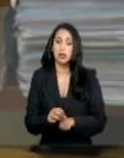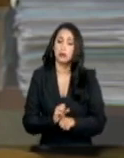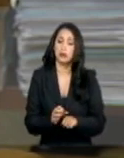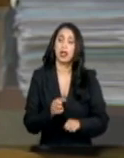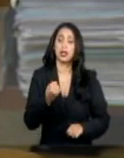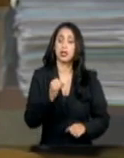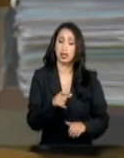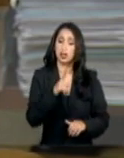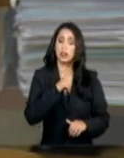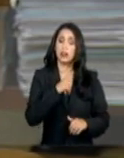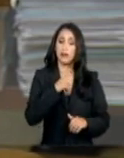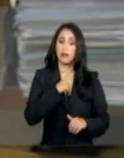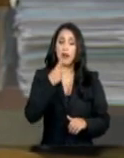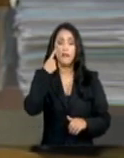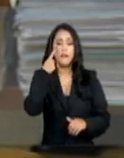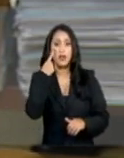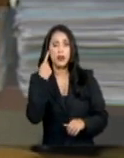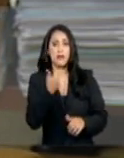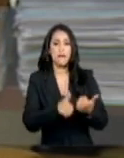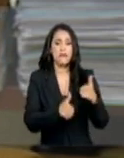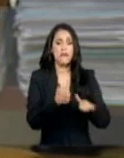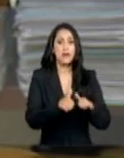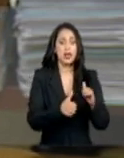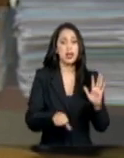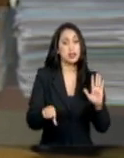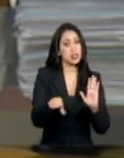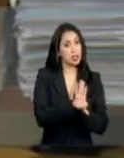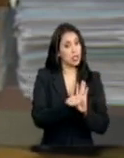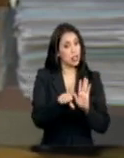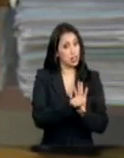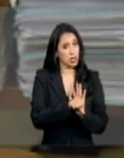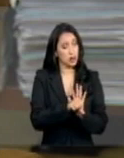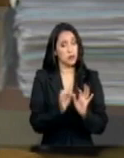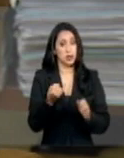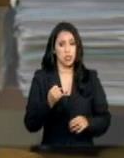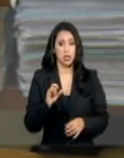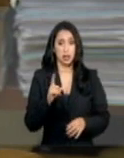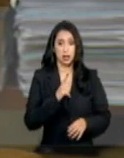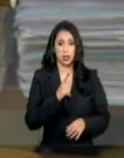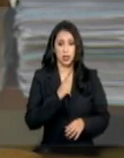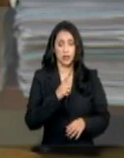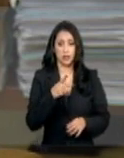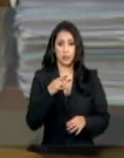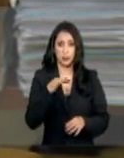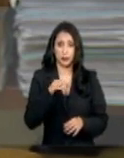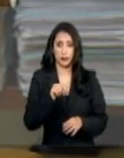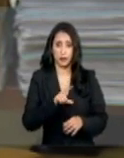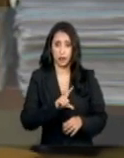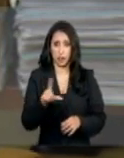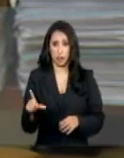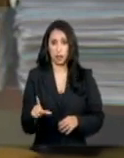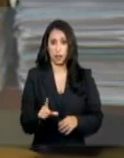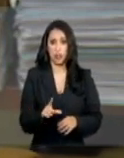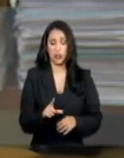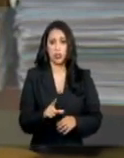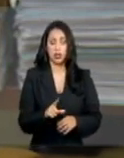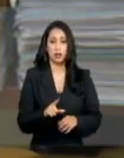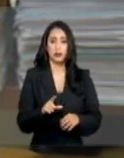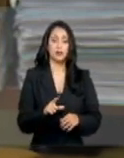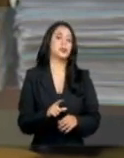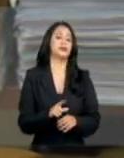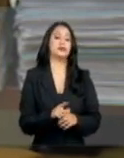suspeitas de caracterizarem no plano da tipicidade penal os delitos de lavagem de capitais e de